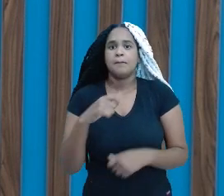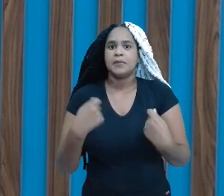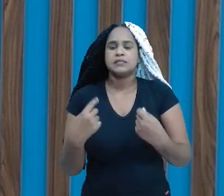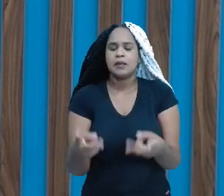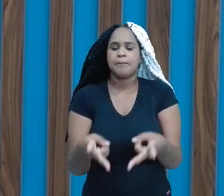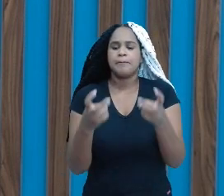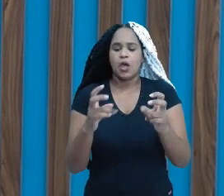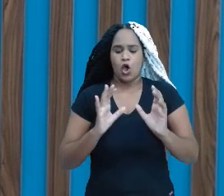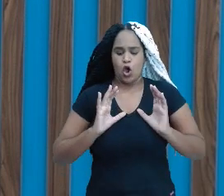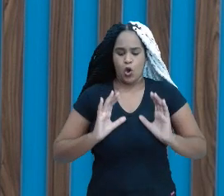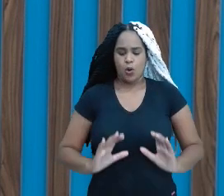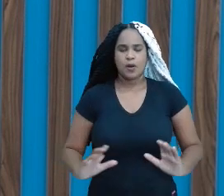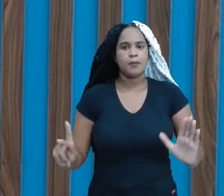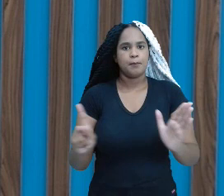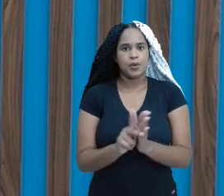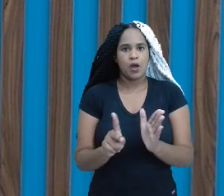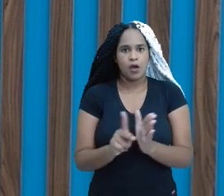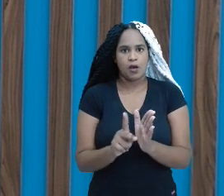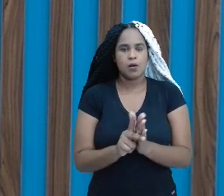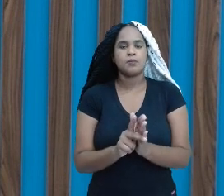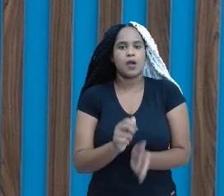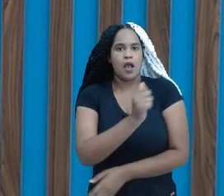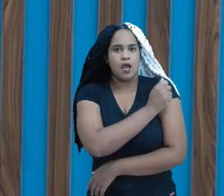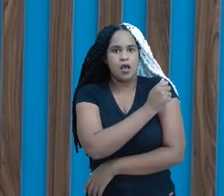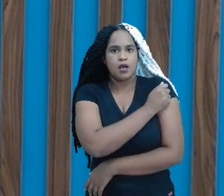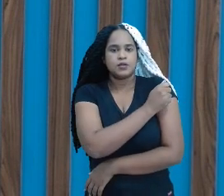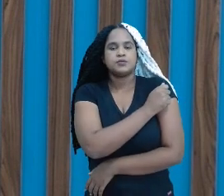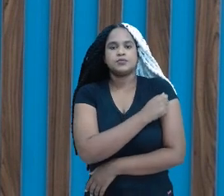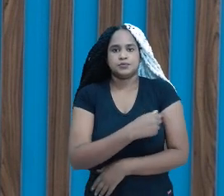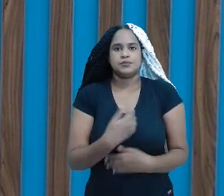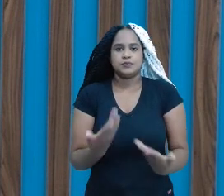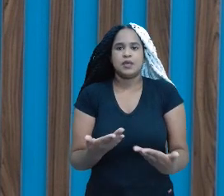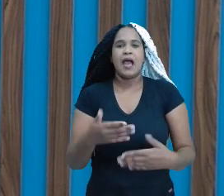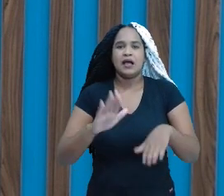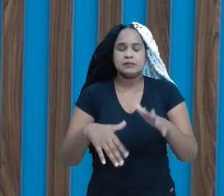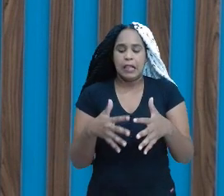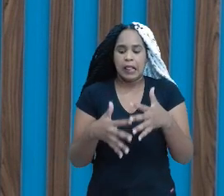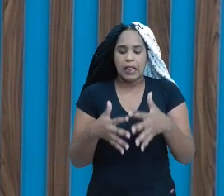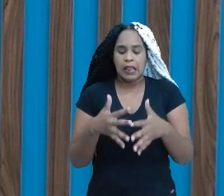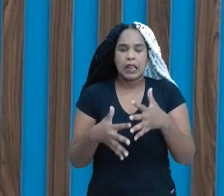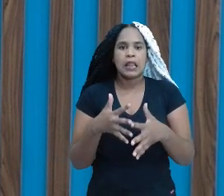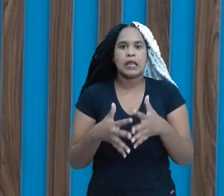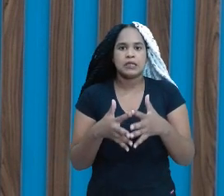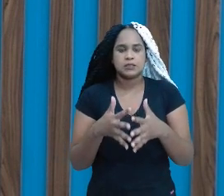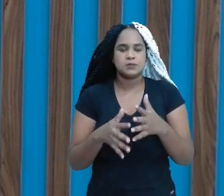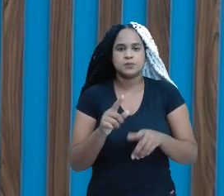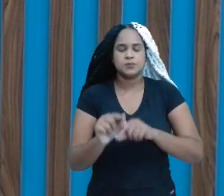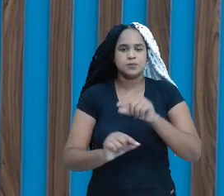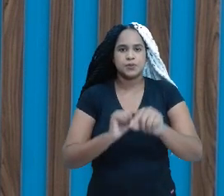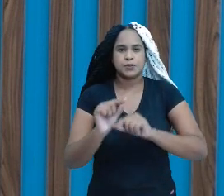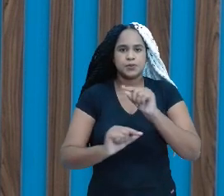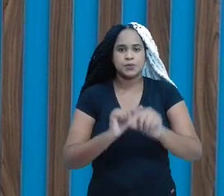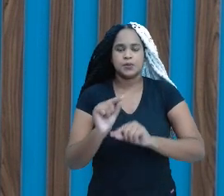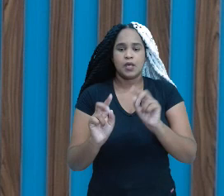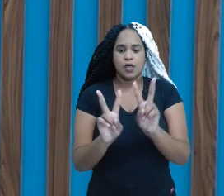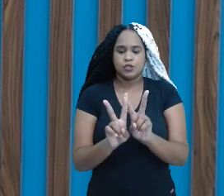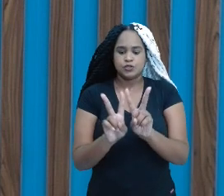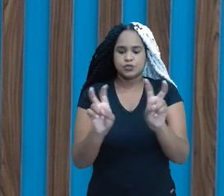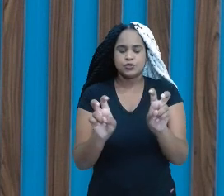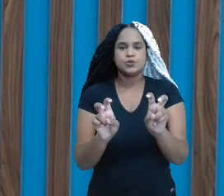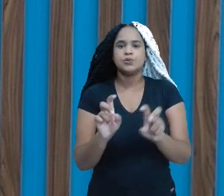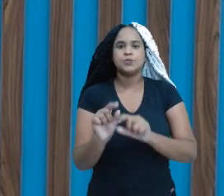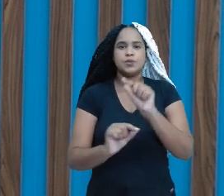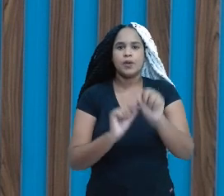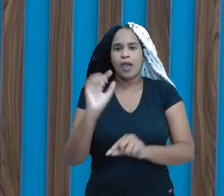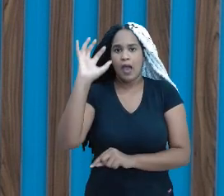comportamentos atípicos, os comportamentos disfuncionais que atrapalham, sim, né, na questão da